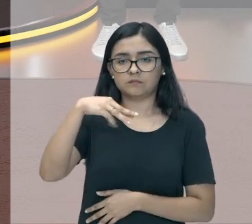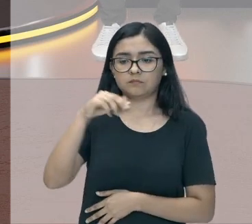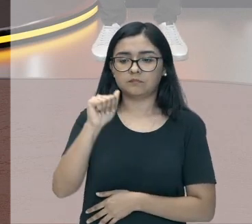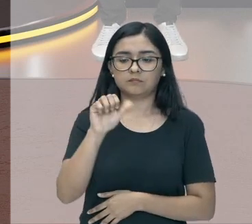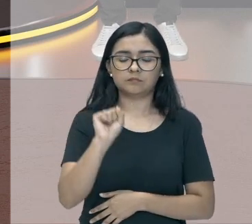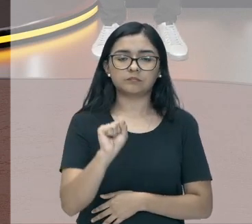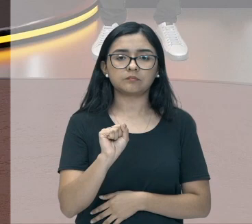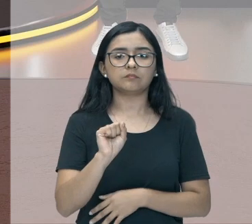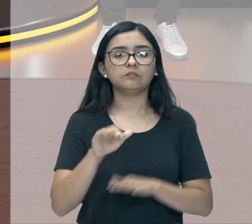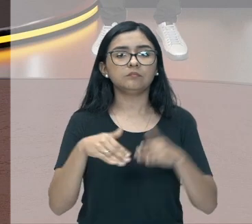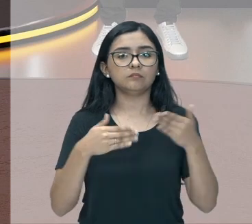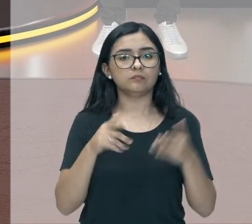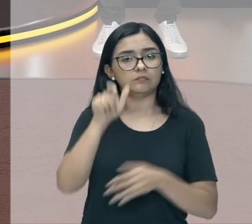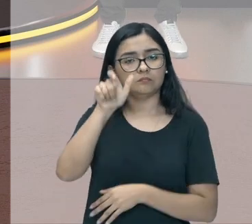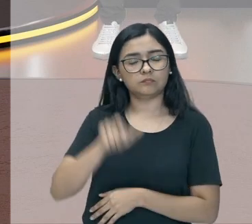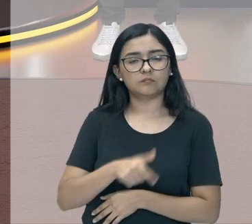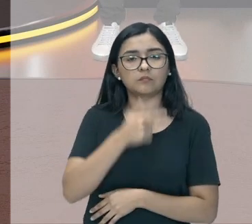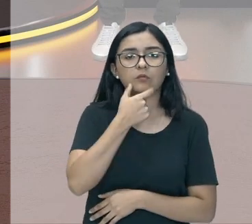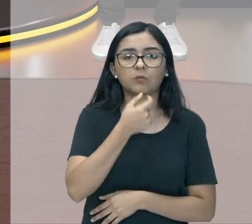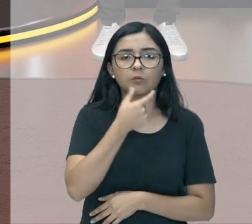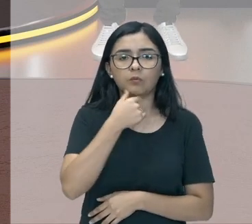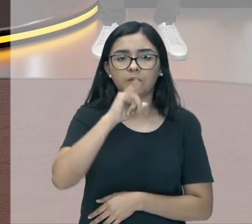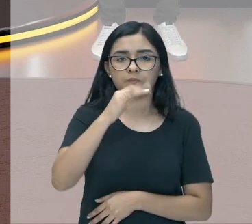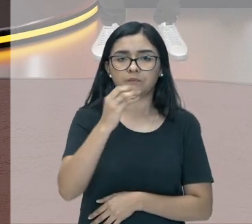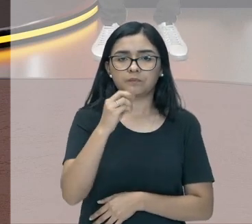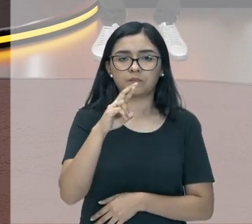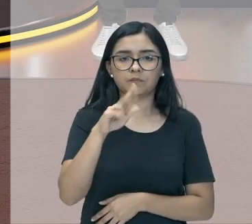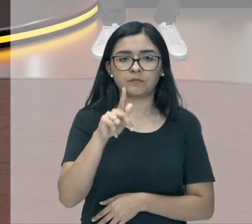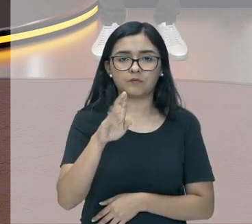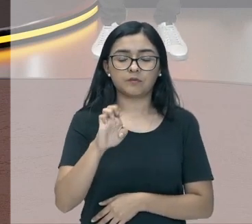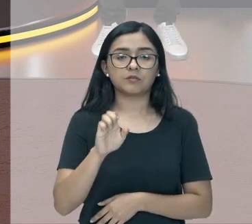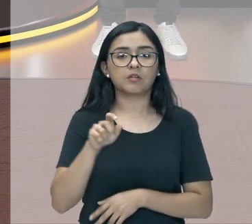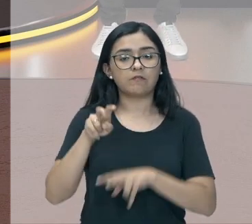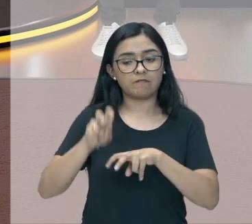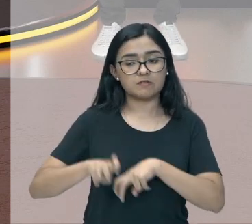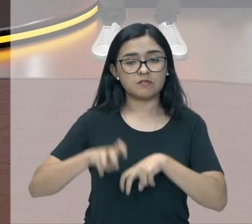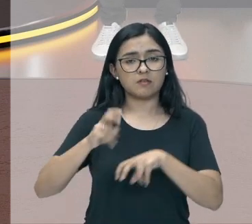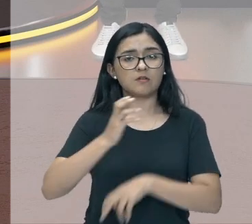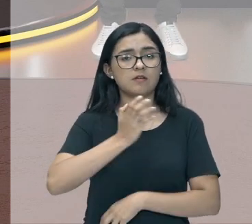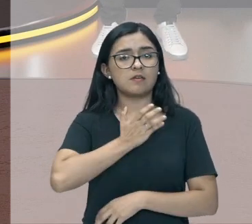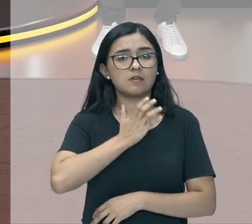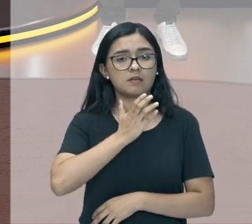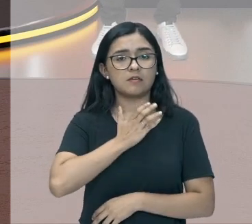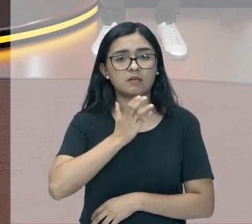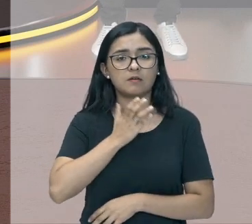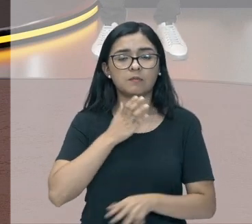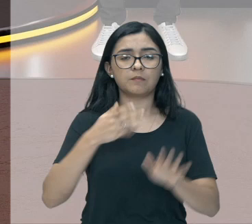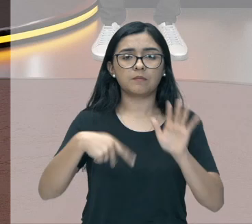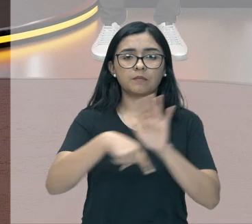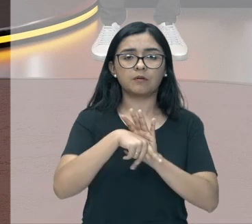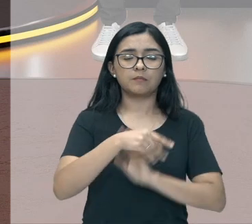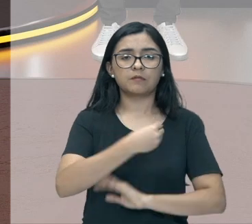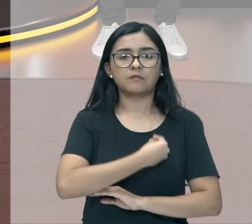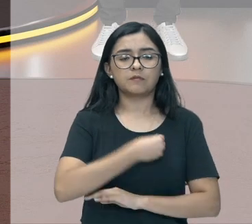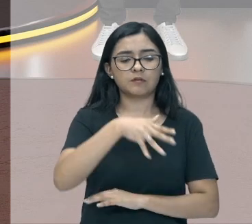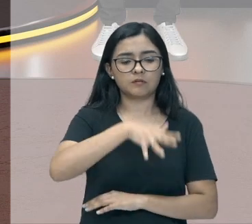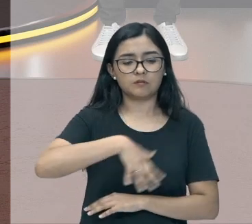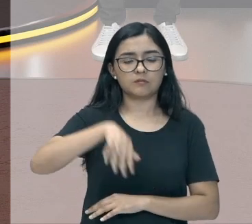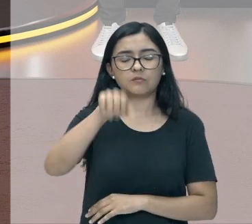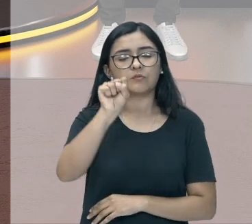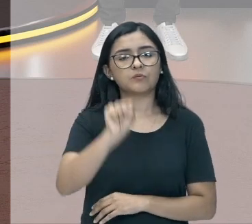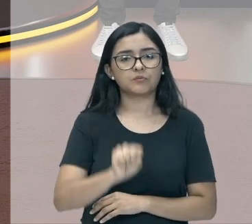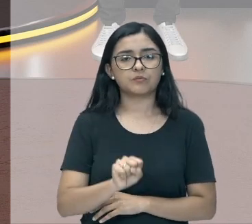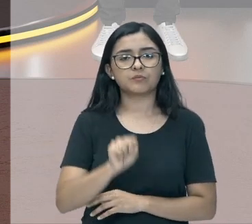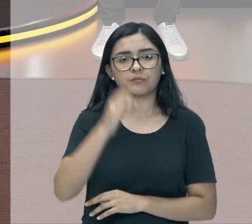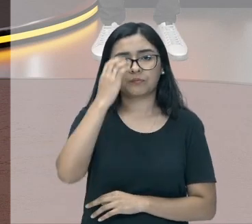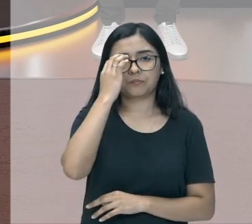Vejam, o George Washington, ele era um fazendeiro rico ali do sul das 13 colônias,